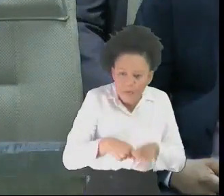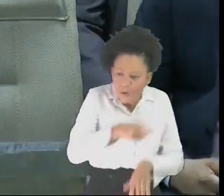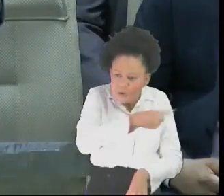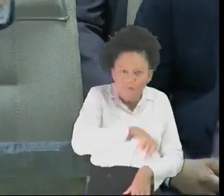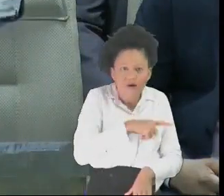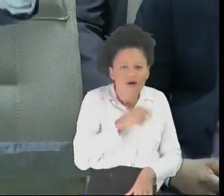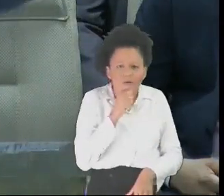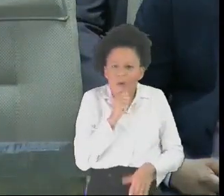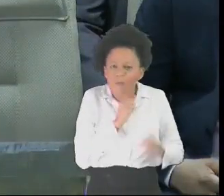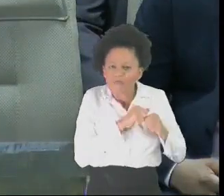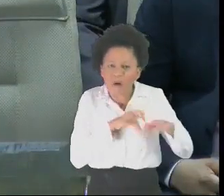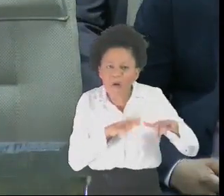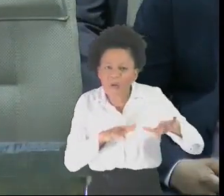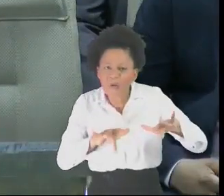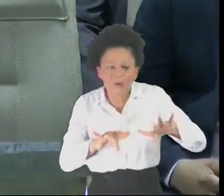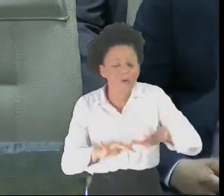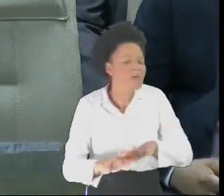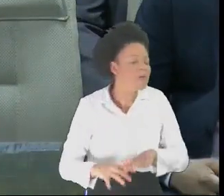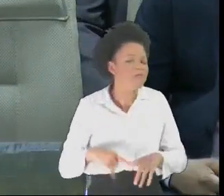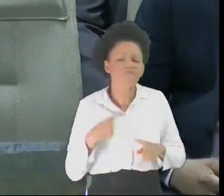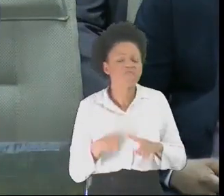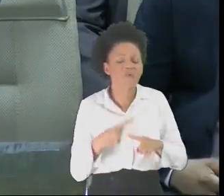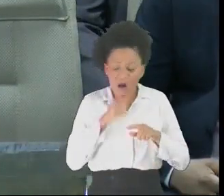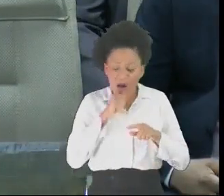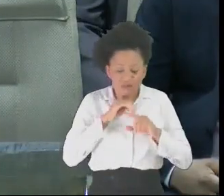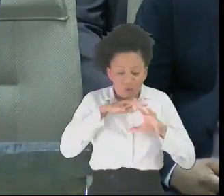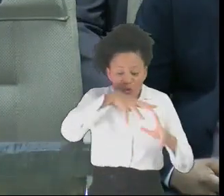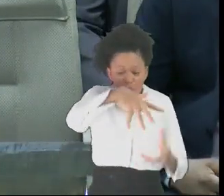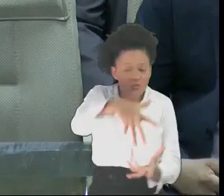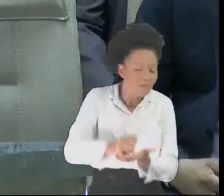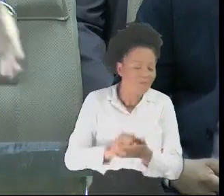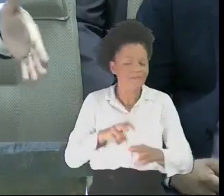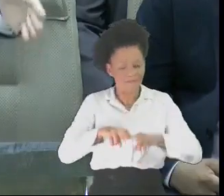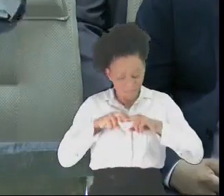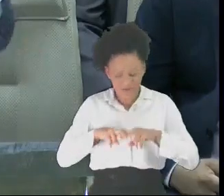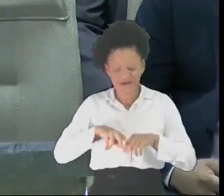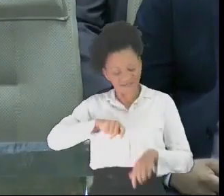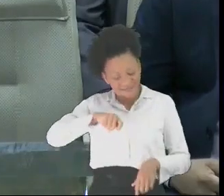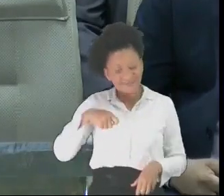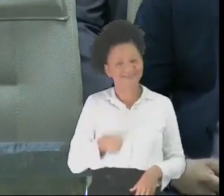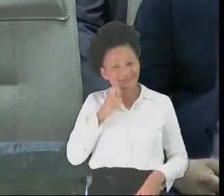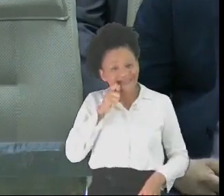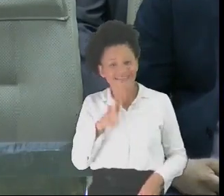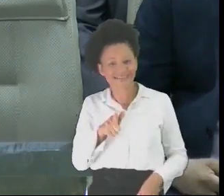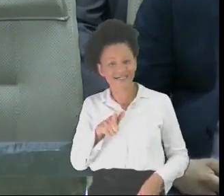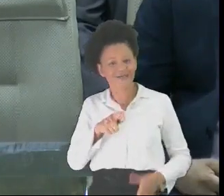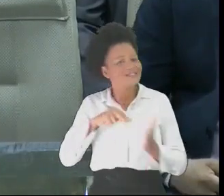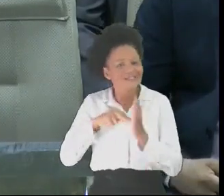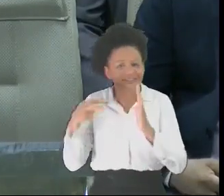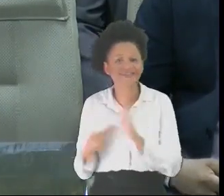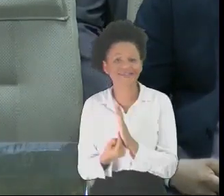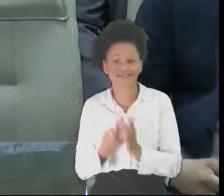não invadiu ainda de uma vez o mundo? Por causa desse sal chamado igreja.